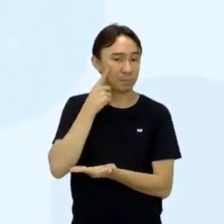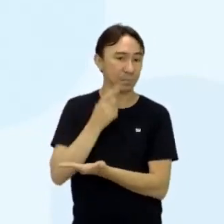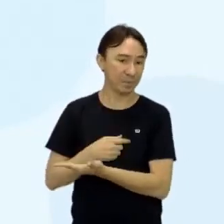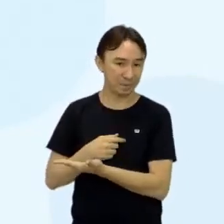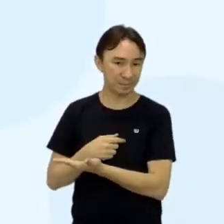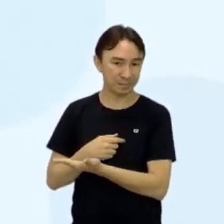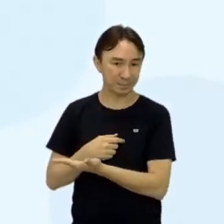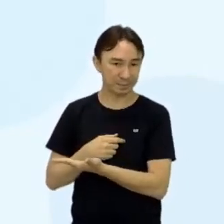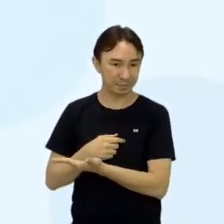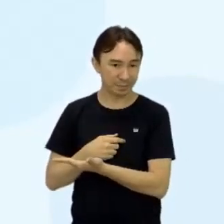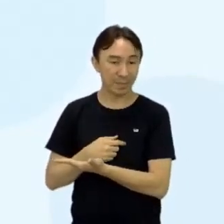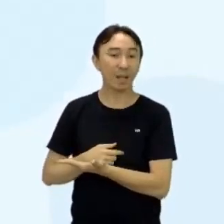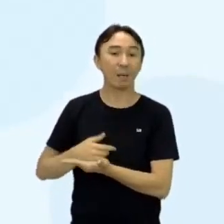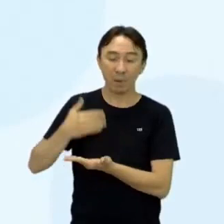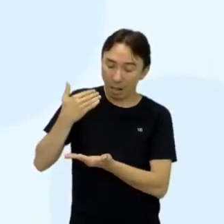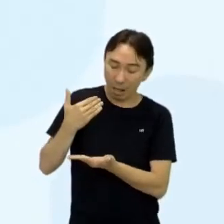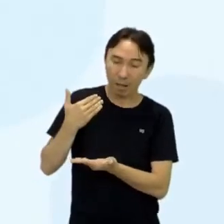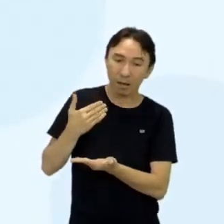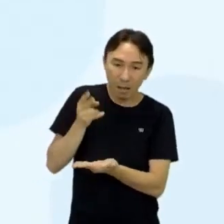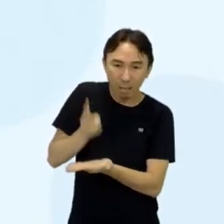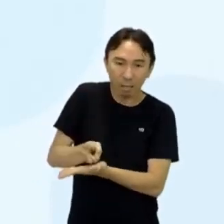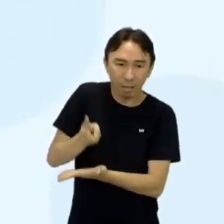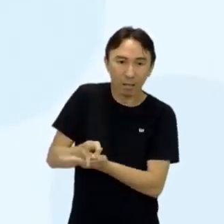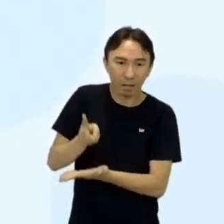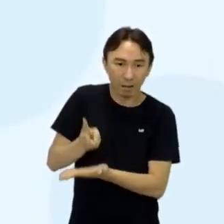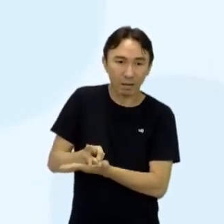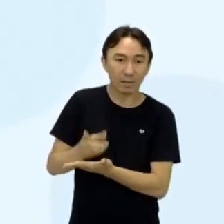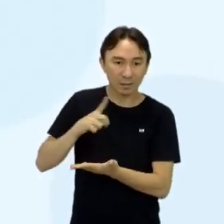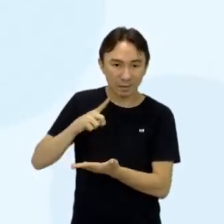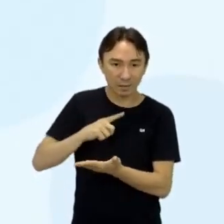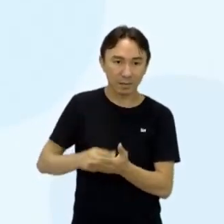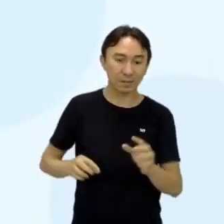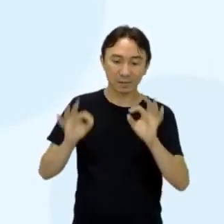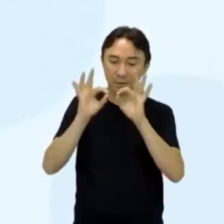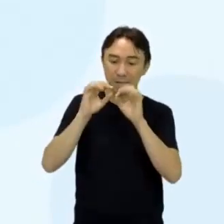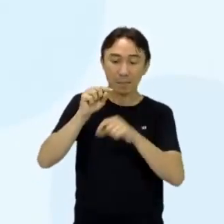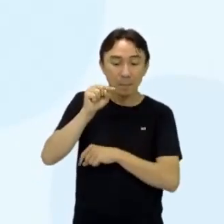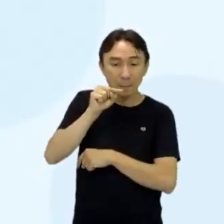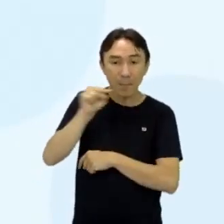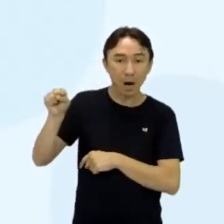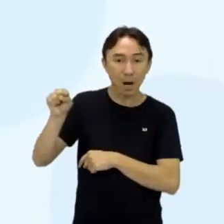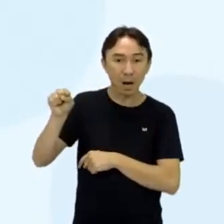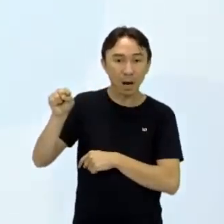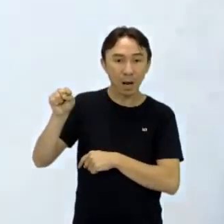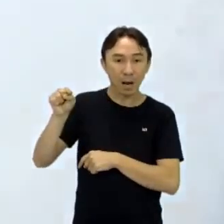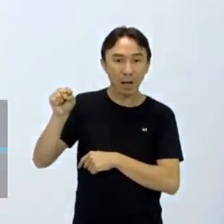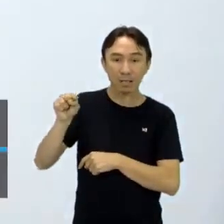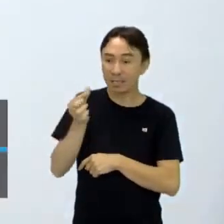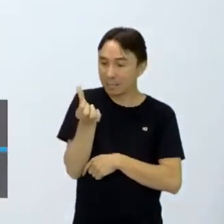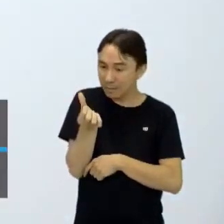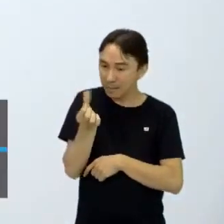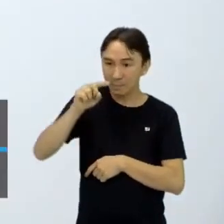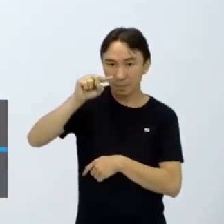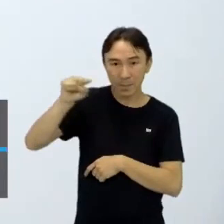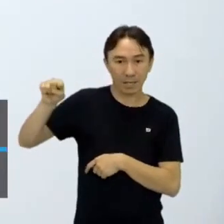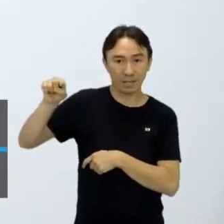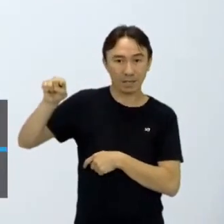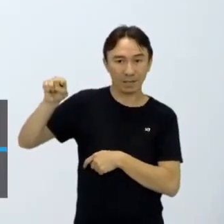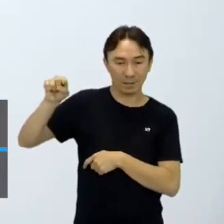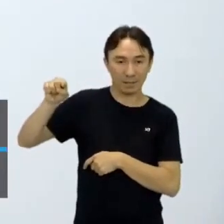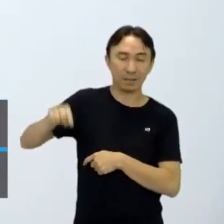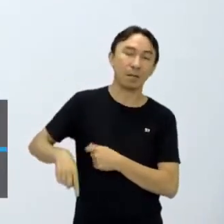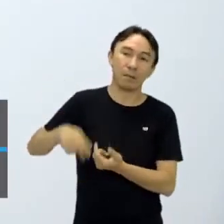0,27666. Quando o número repete, a gente coloca um símbolo em cima, um sinalzinho em cima para dizer que este é o número que vai